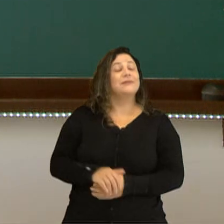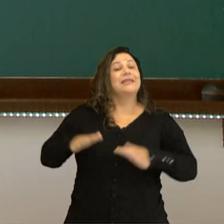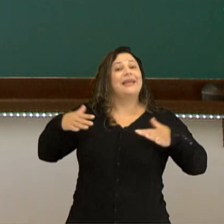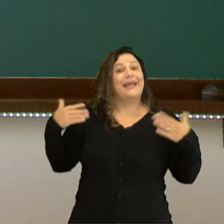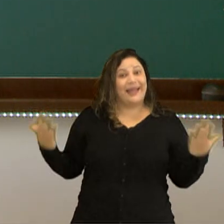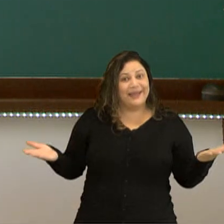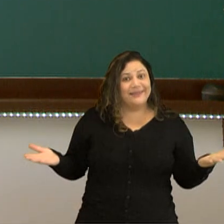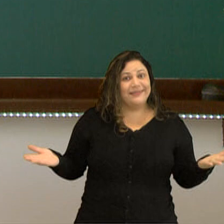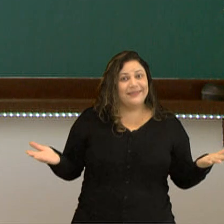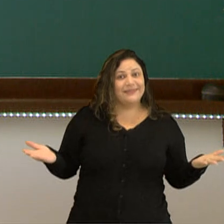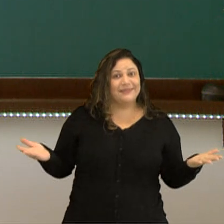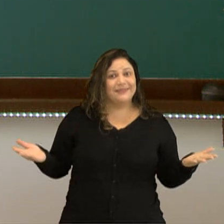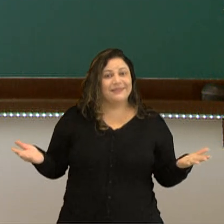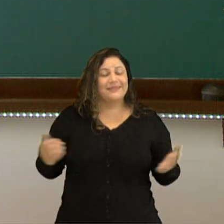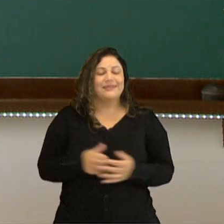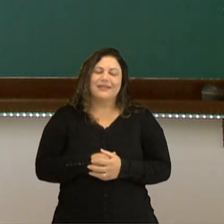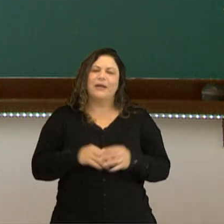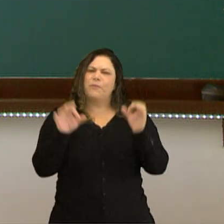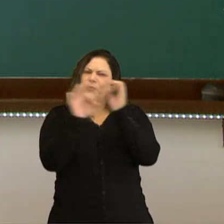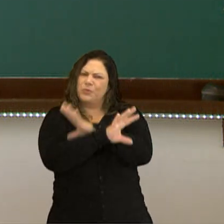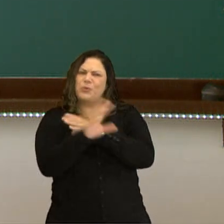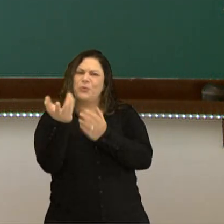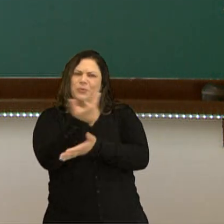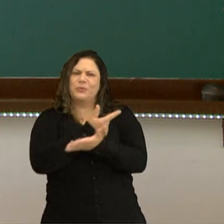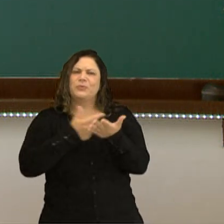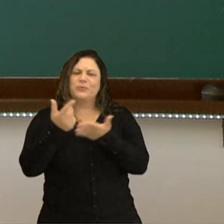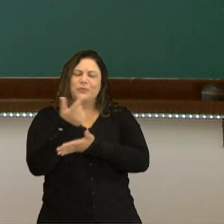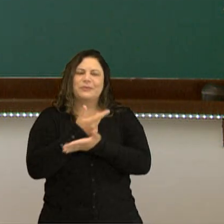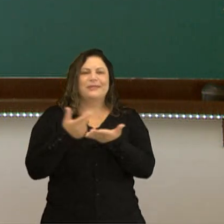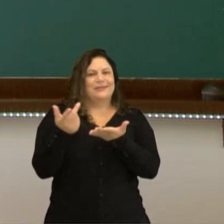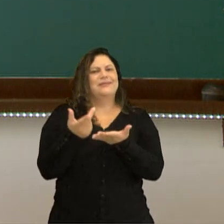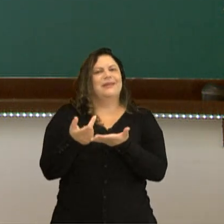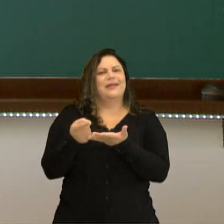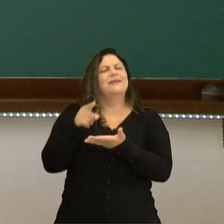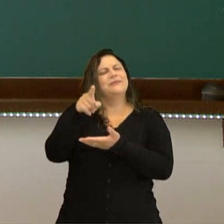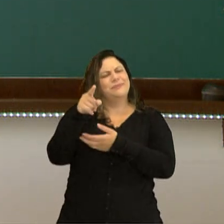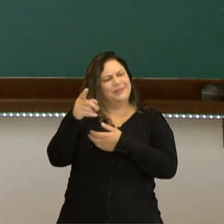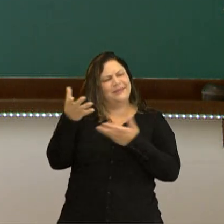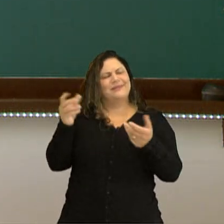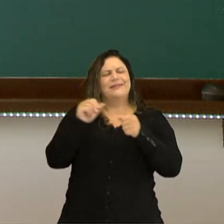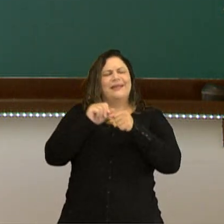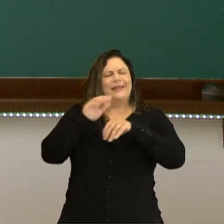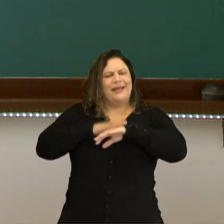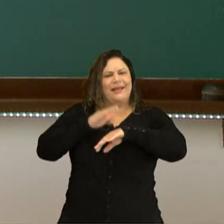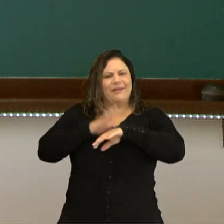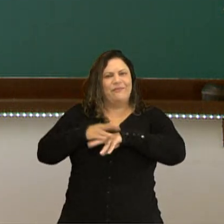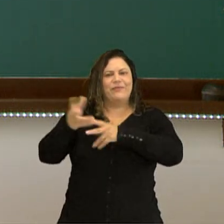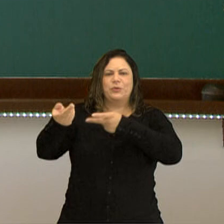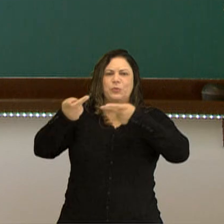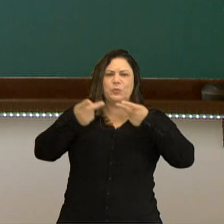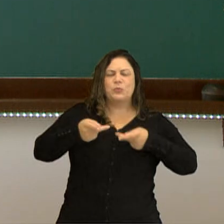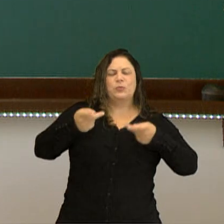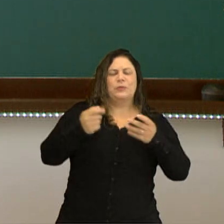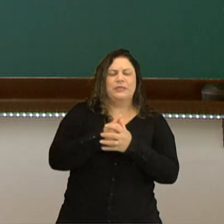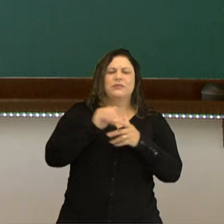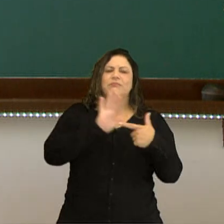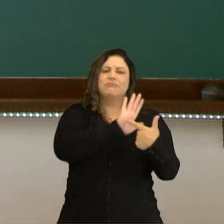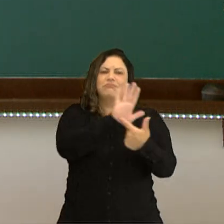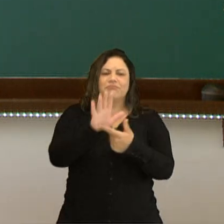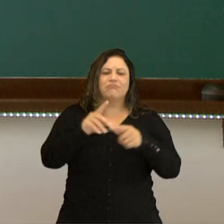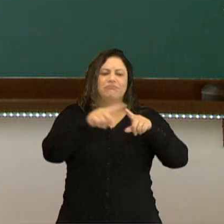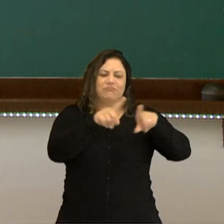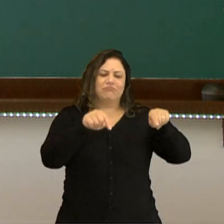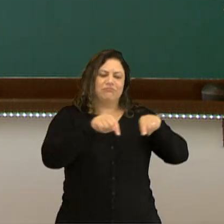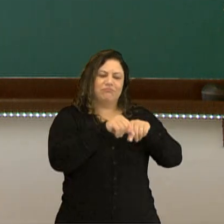E aí, galera, fez o seu desenho? Eu espero que você tenha feito. Fica o convite para você explorar e depois levar à sua sala